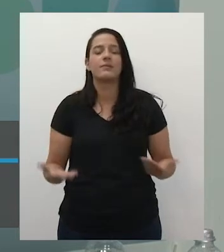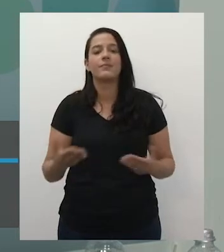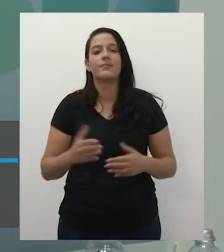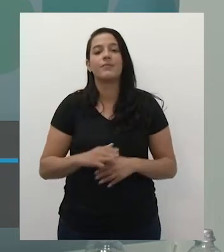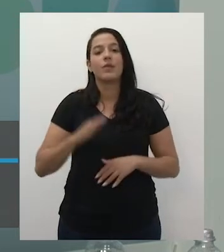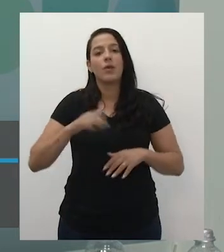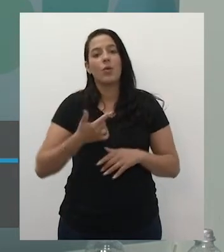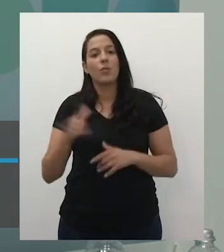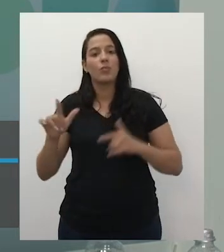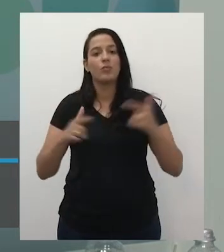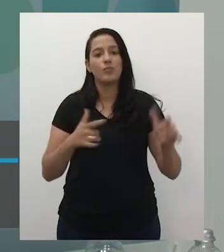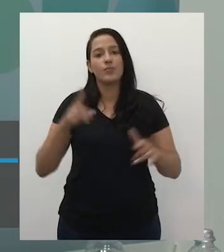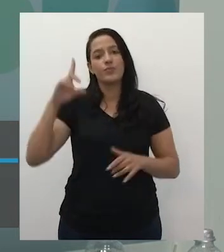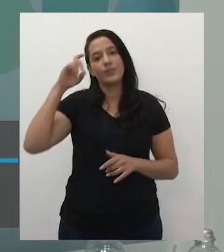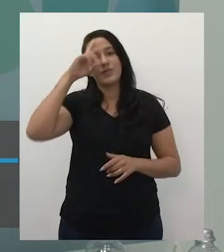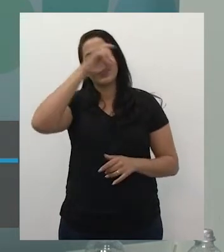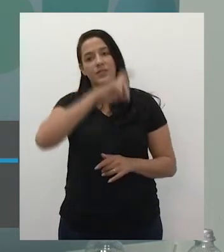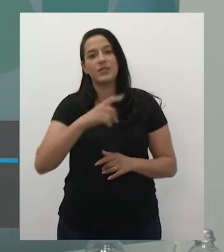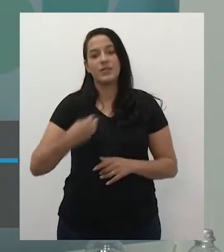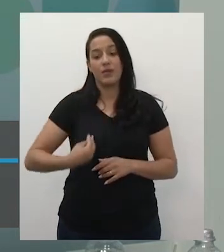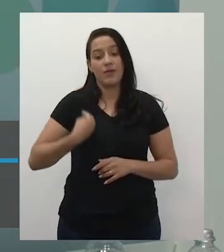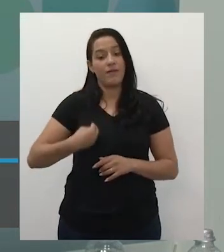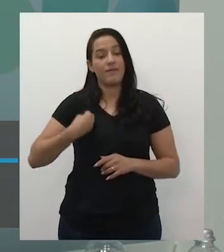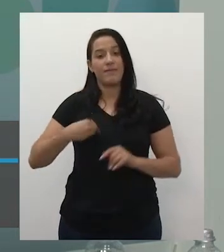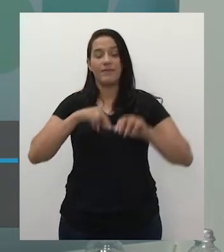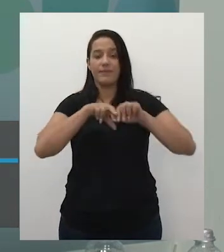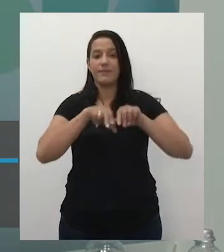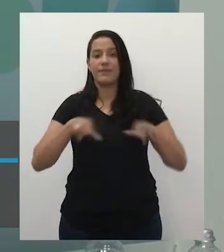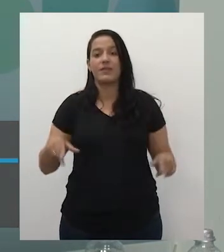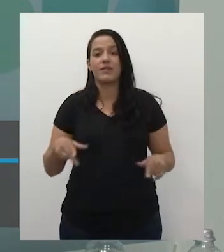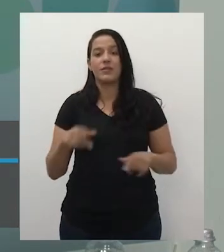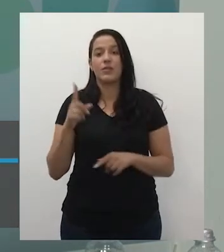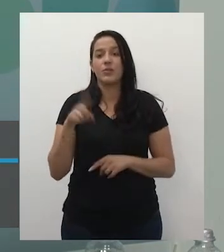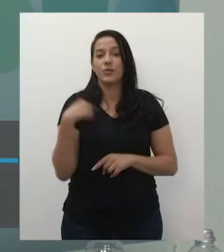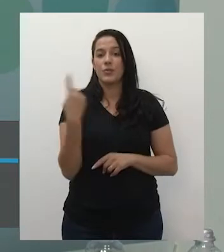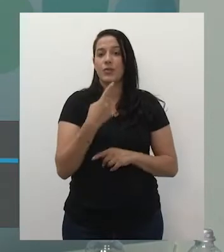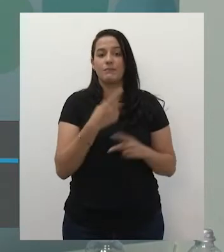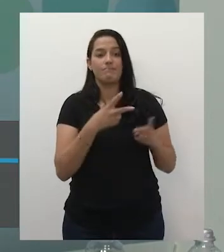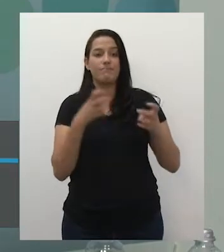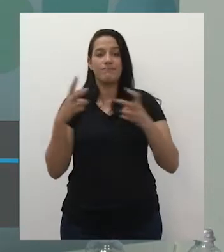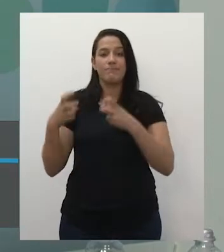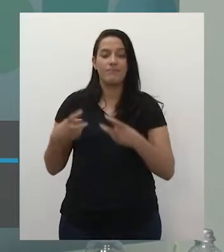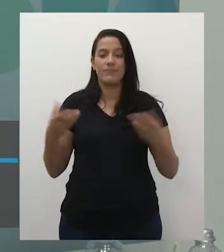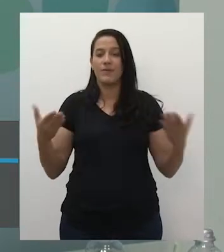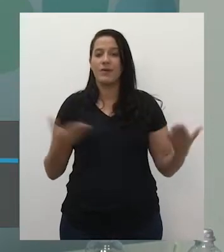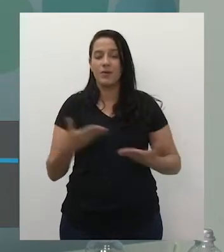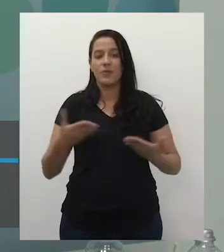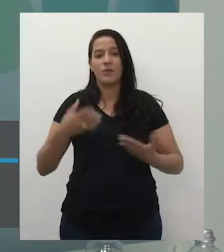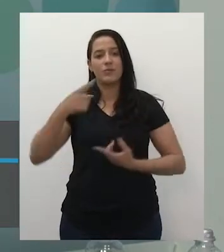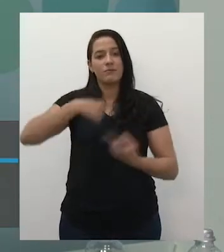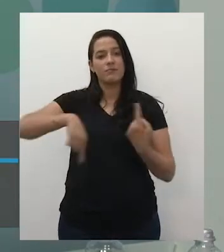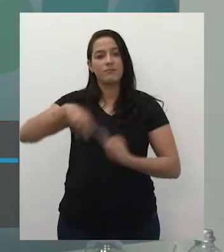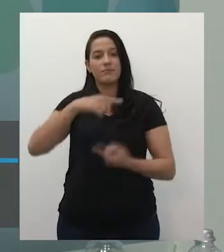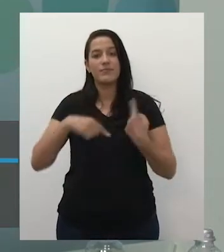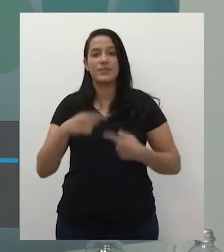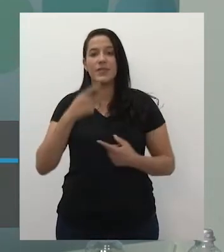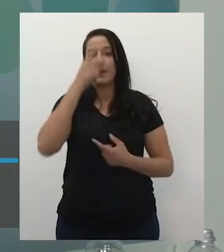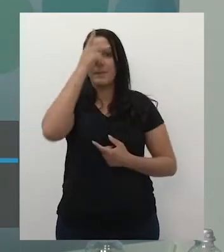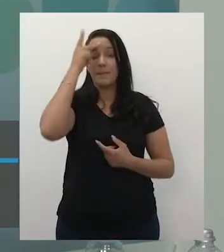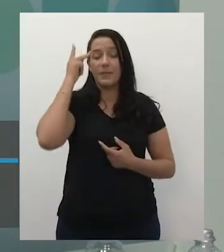organizar. E justamente como que a gente vai se replanejando, se reorganizando, olhando novamente